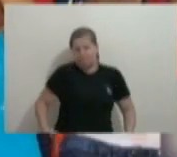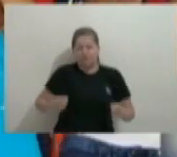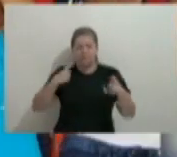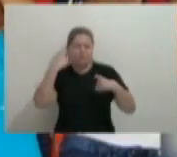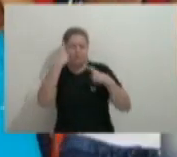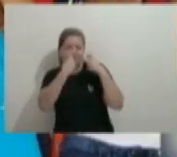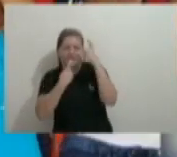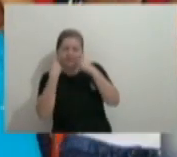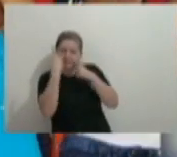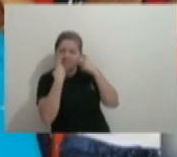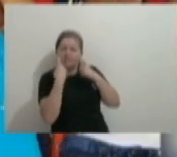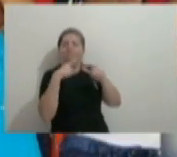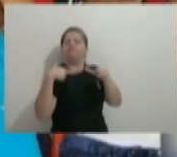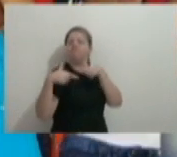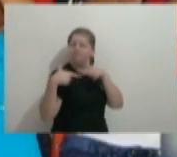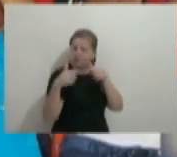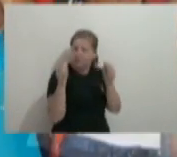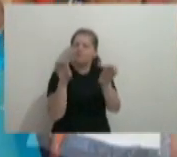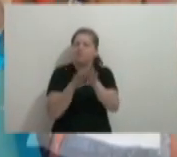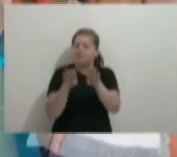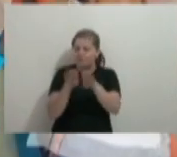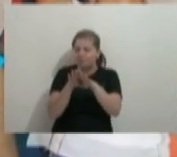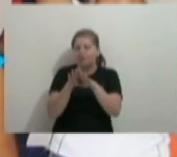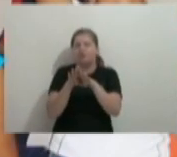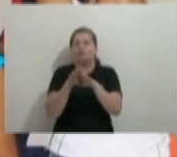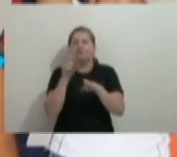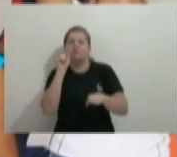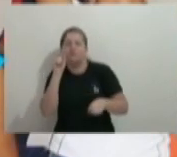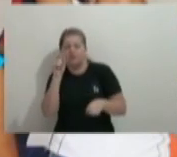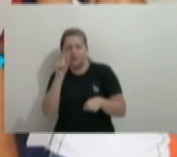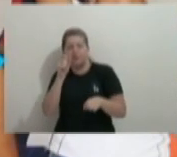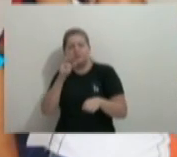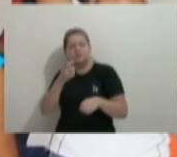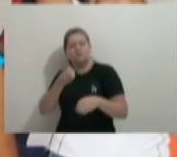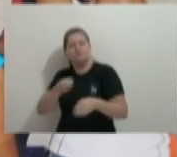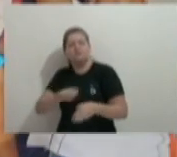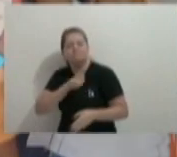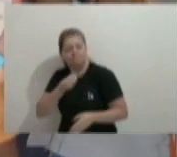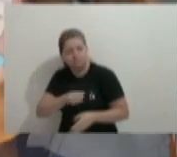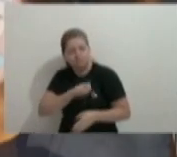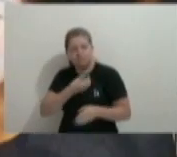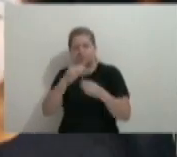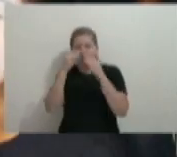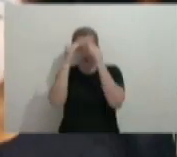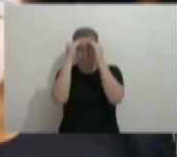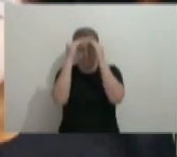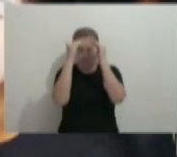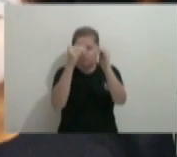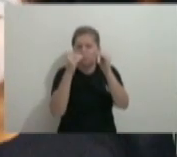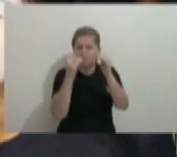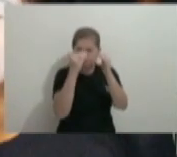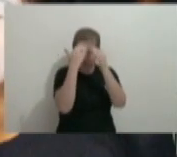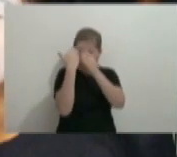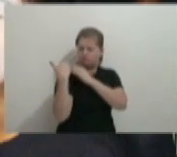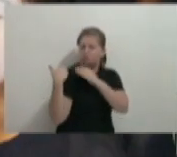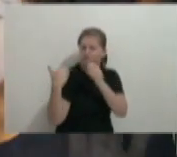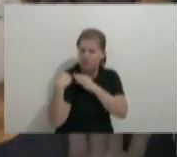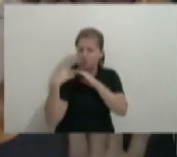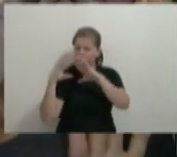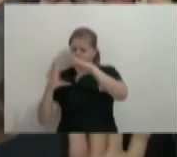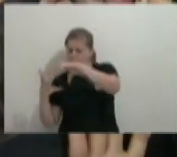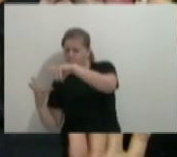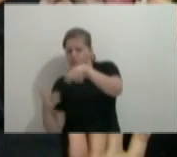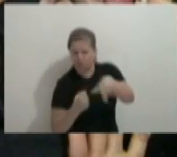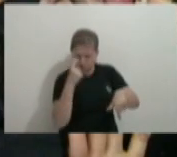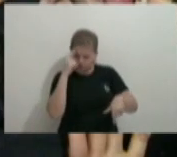corporal e facial, que nós trabalhamos com eles, a vontade de viver melhor no mundo com grandes